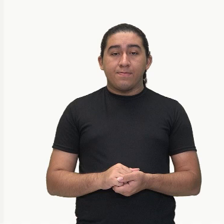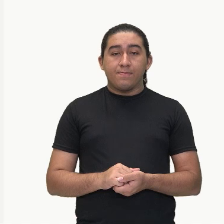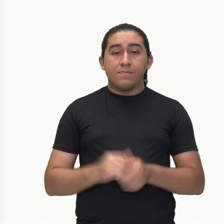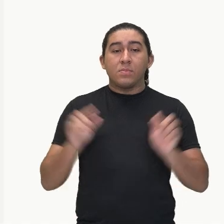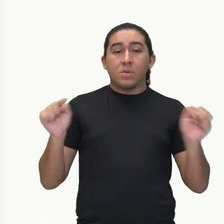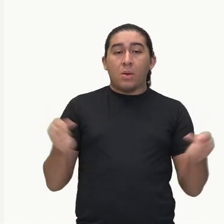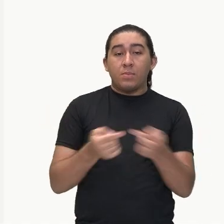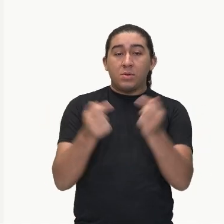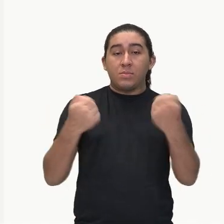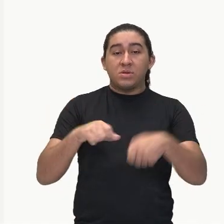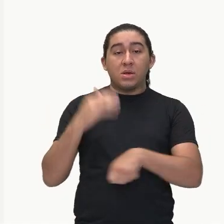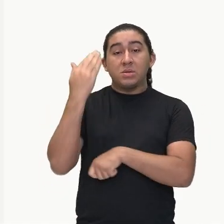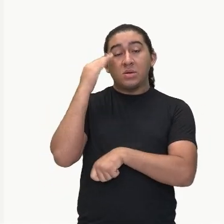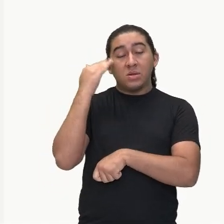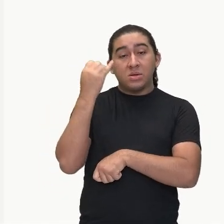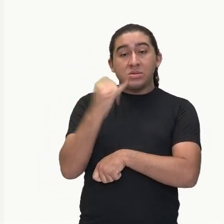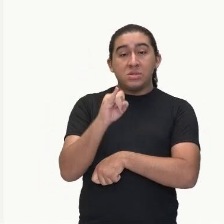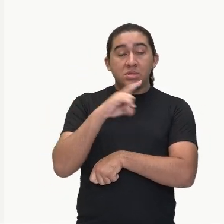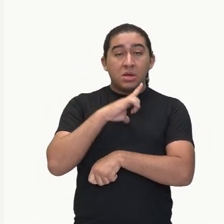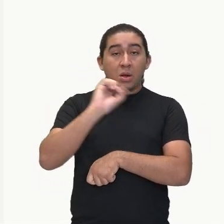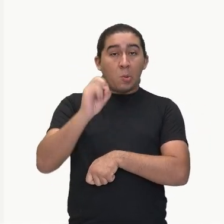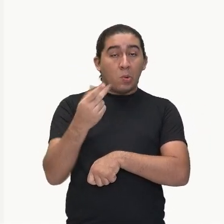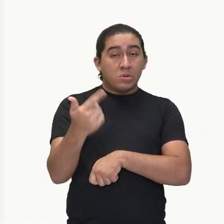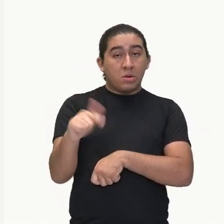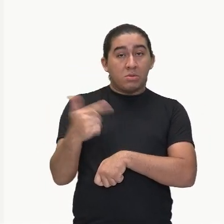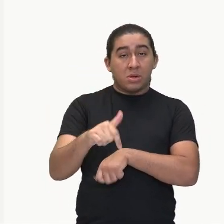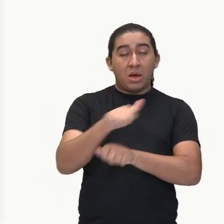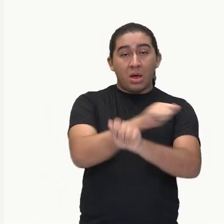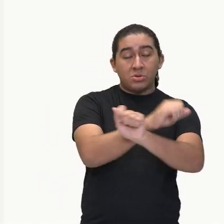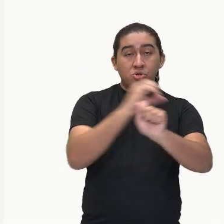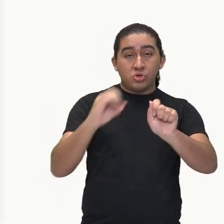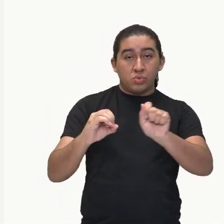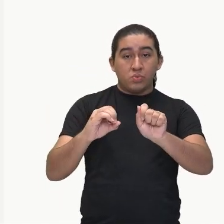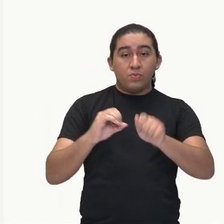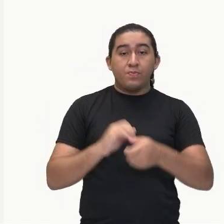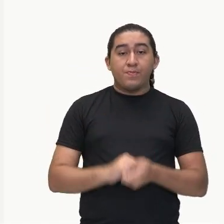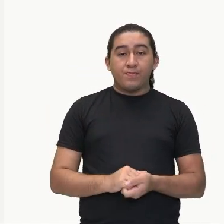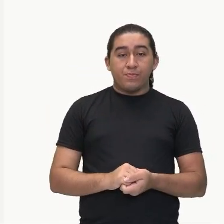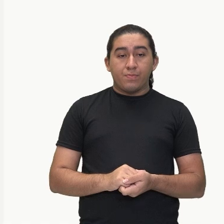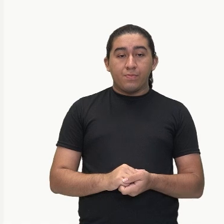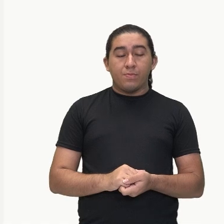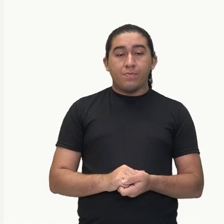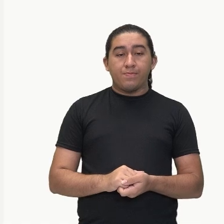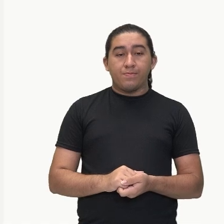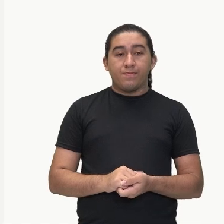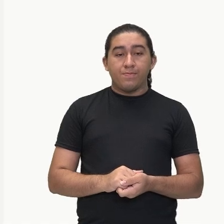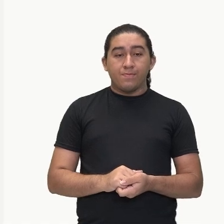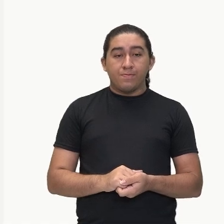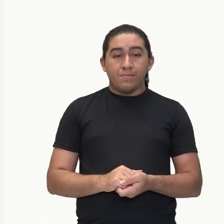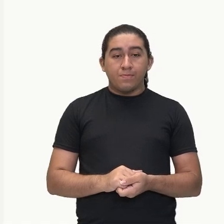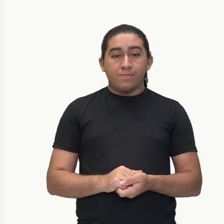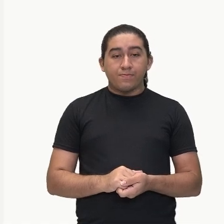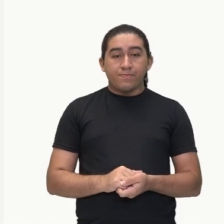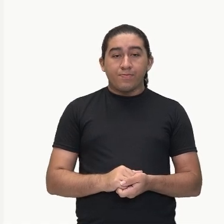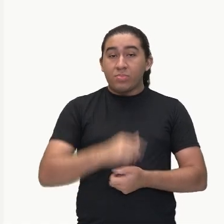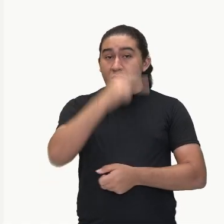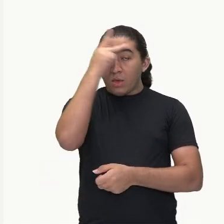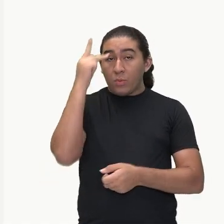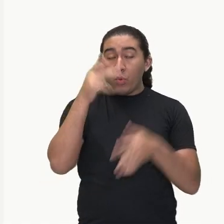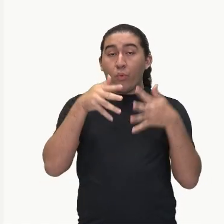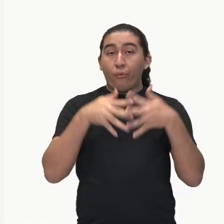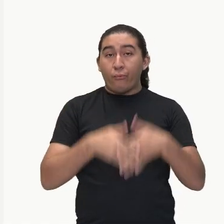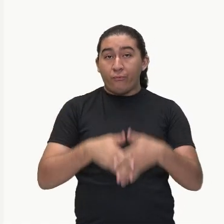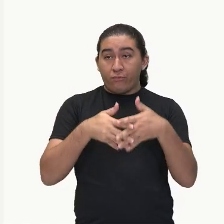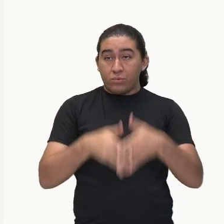ser feita considerando a presença ou não de artigos. As pessoas confundem